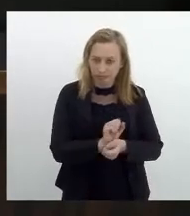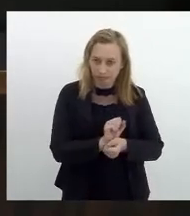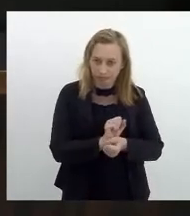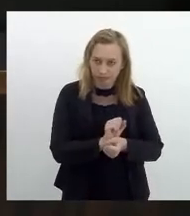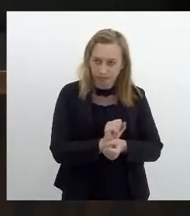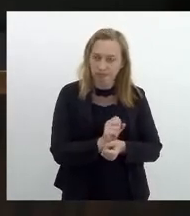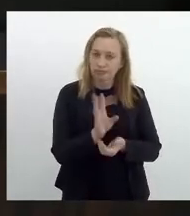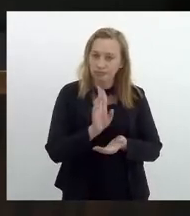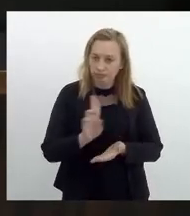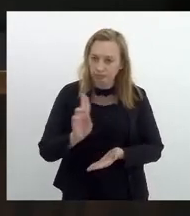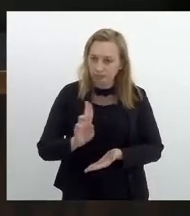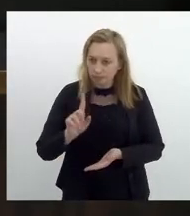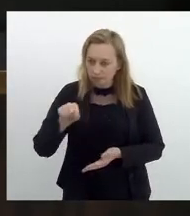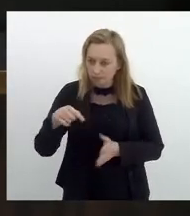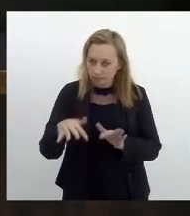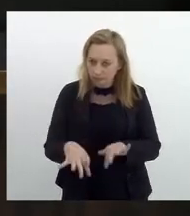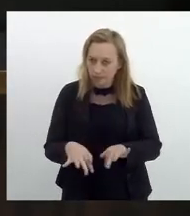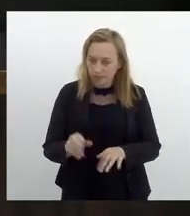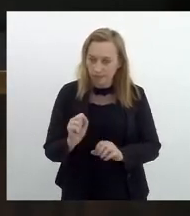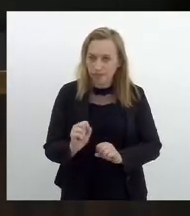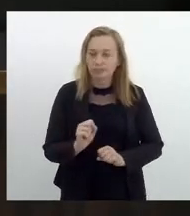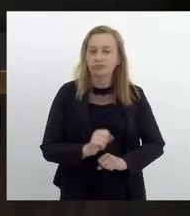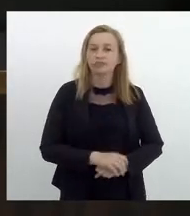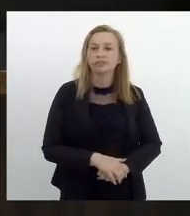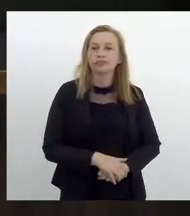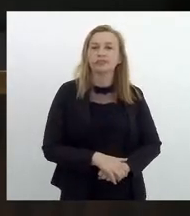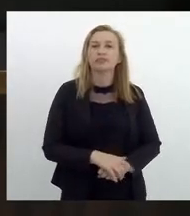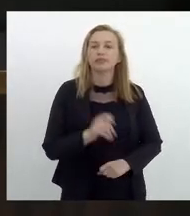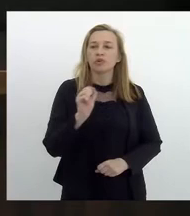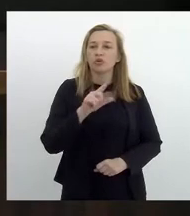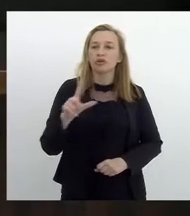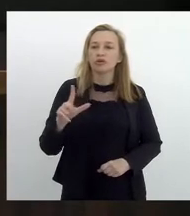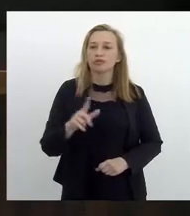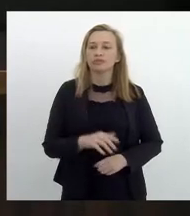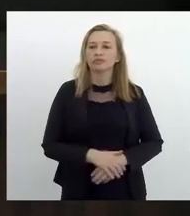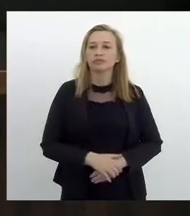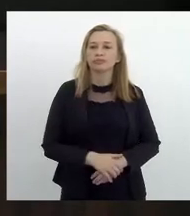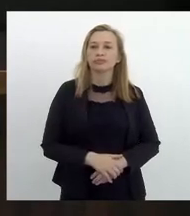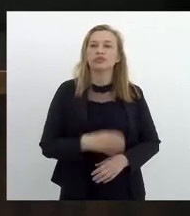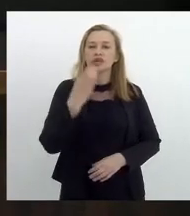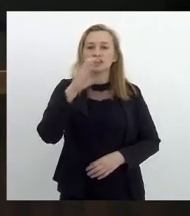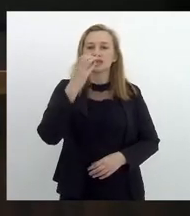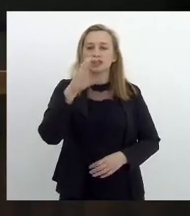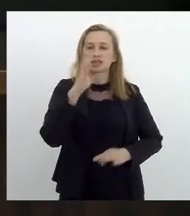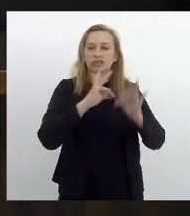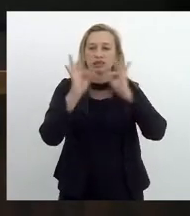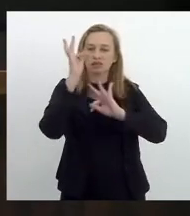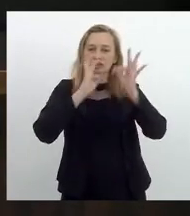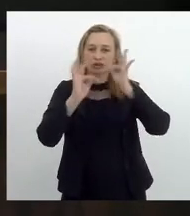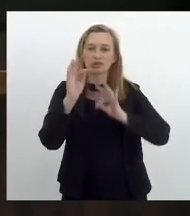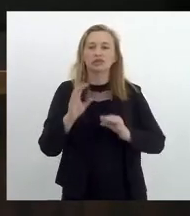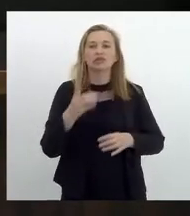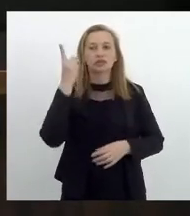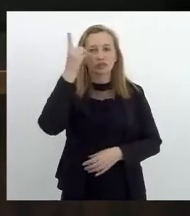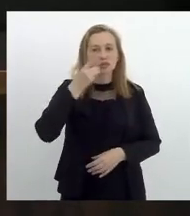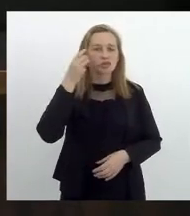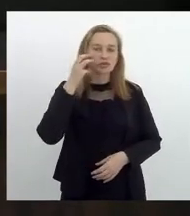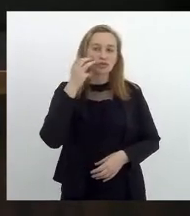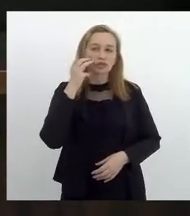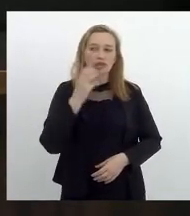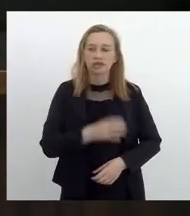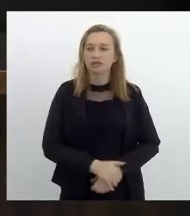as coautorias no final. Deputado Poubel. Pela ciência e tecnologia, deputado Valdec.